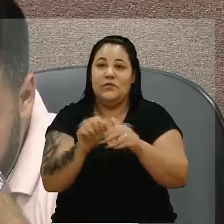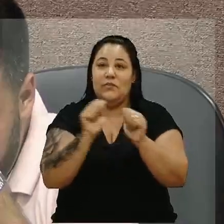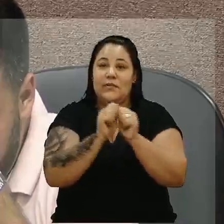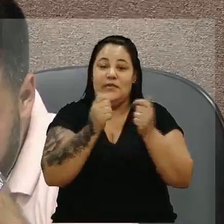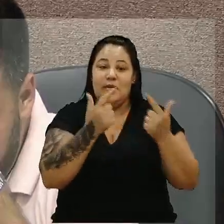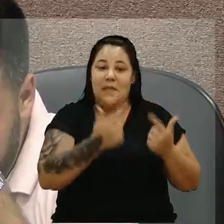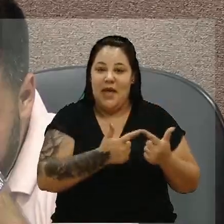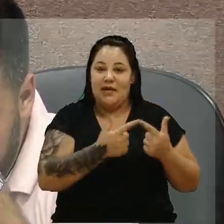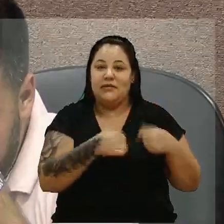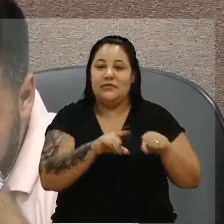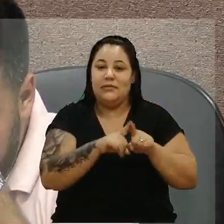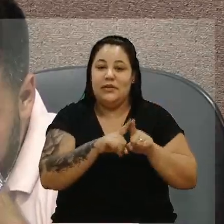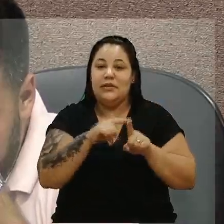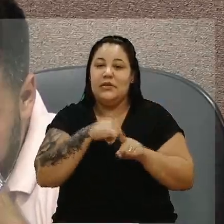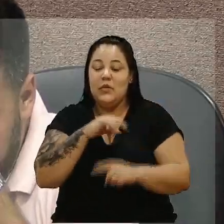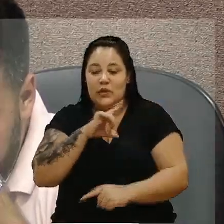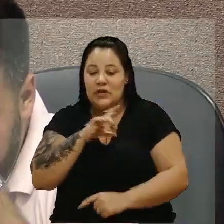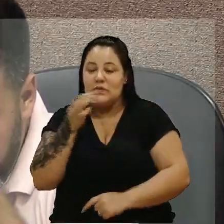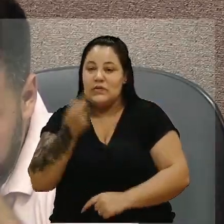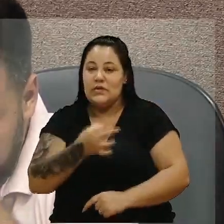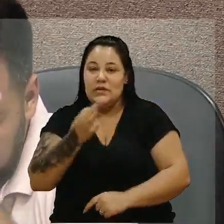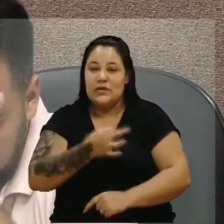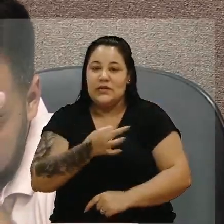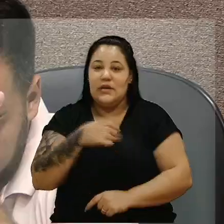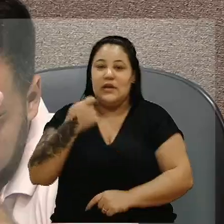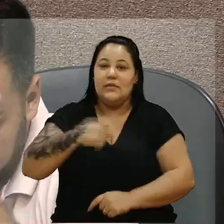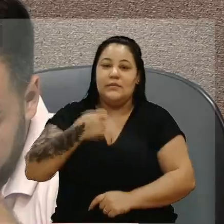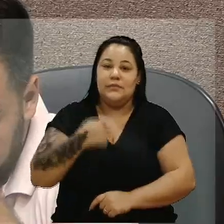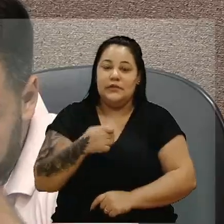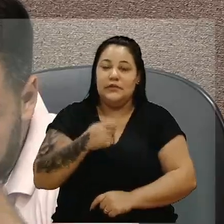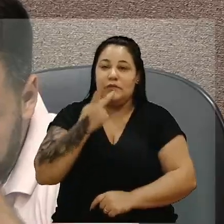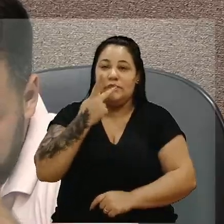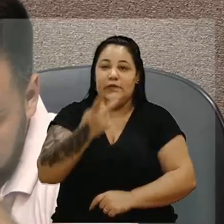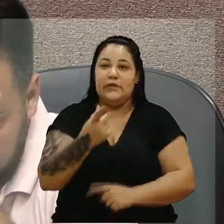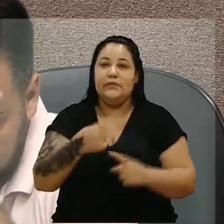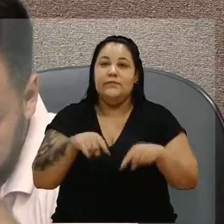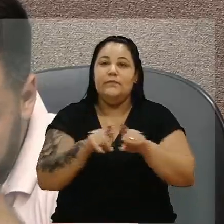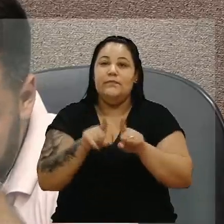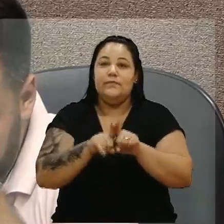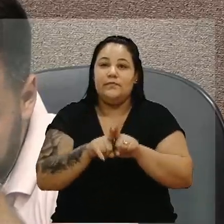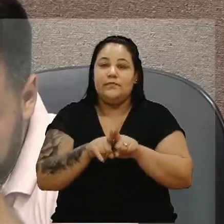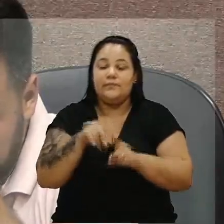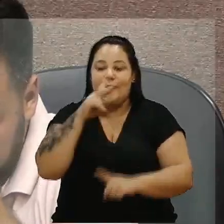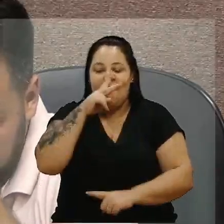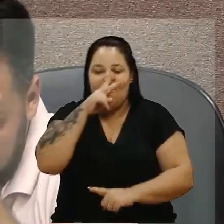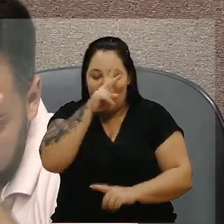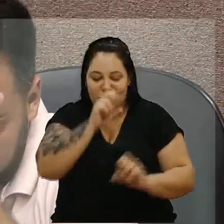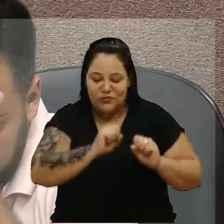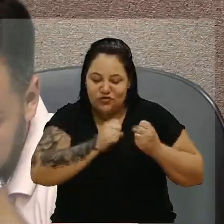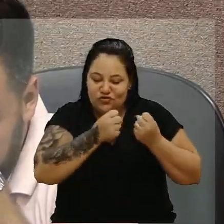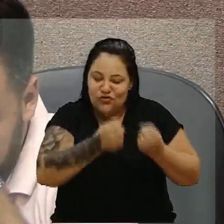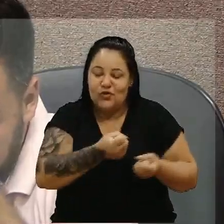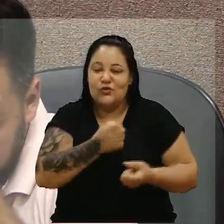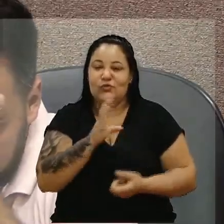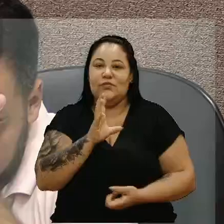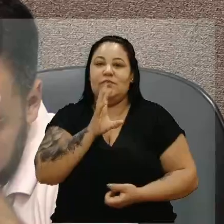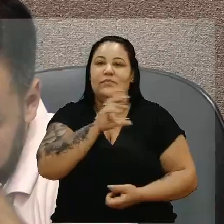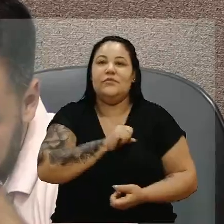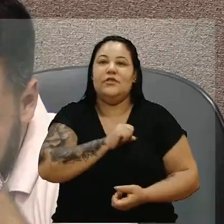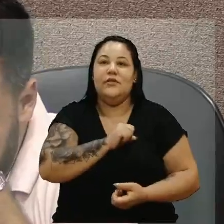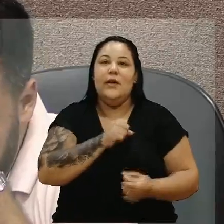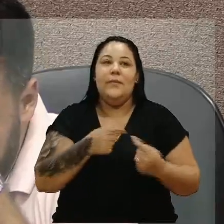últimos dias, então eu tenho certeza e preciso reforçar aqui que a força, a determinação, a paixão com que essas